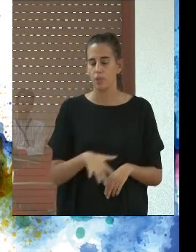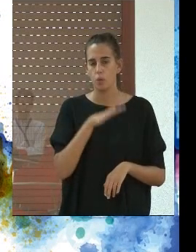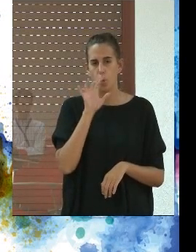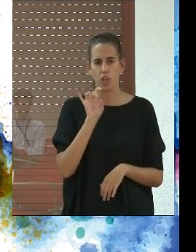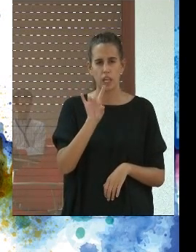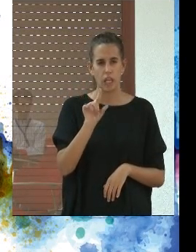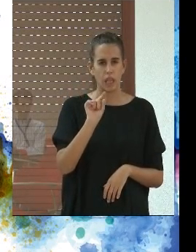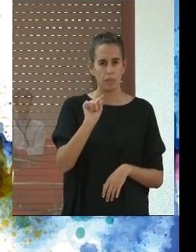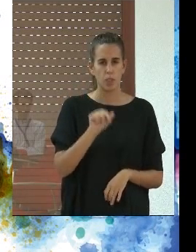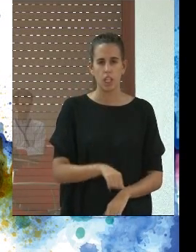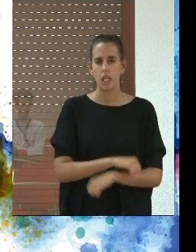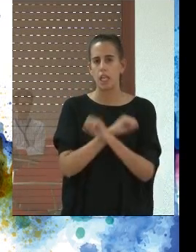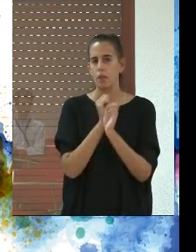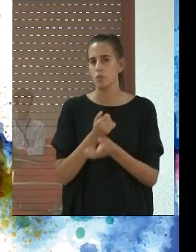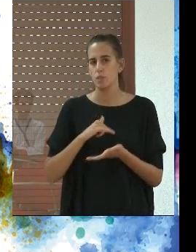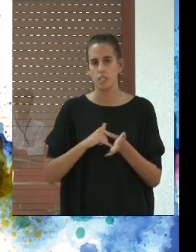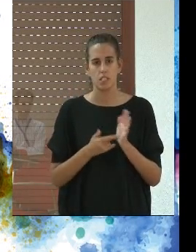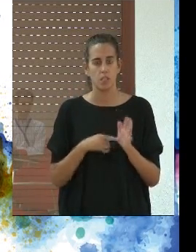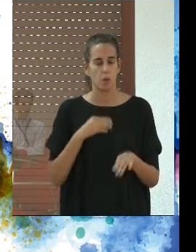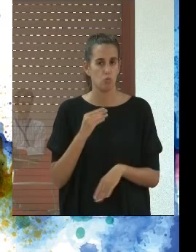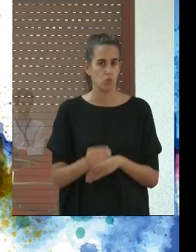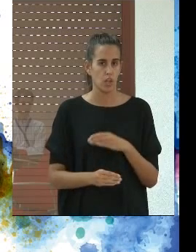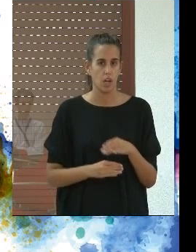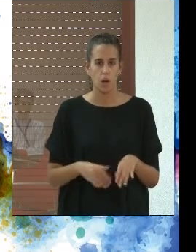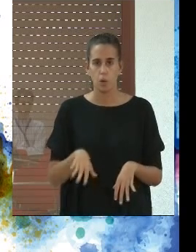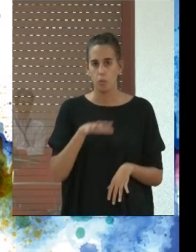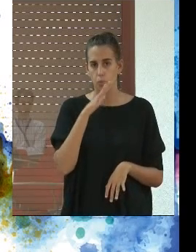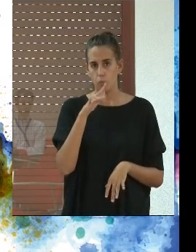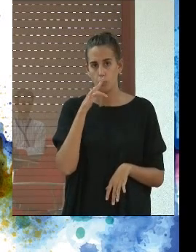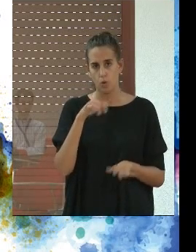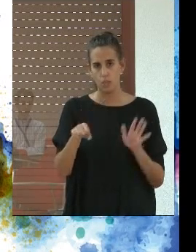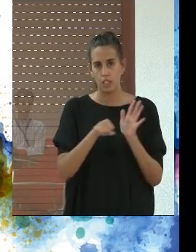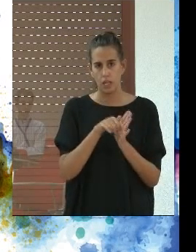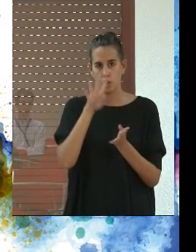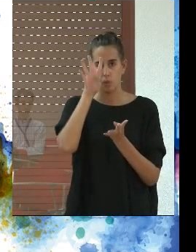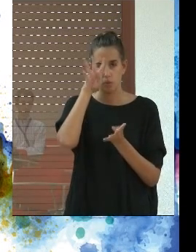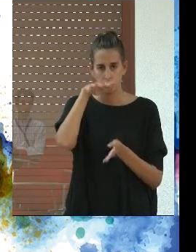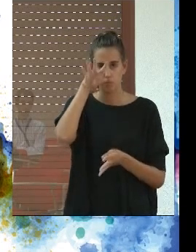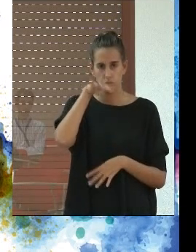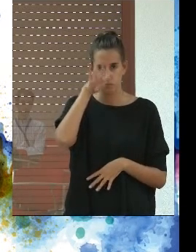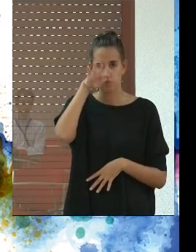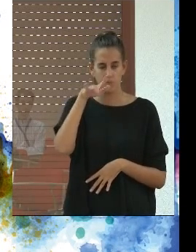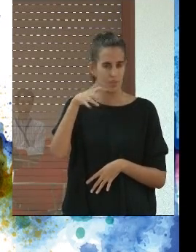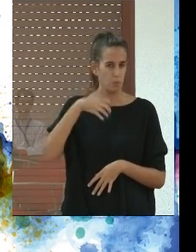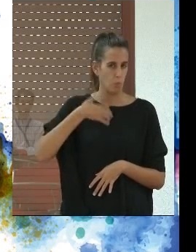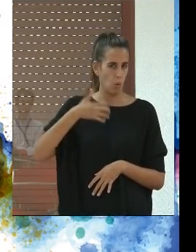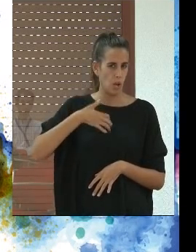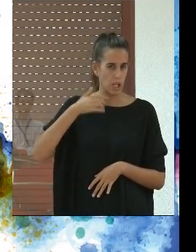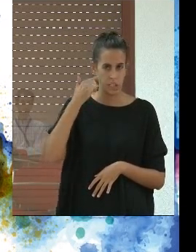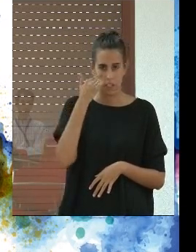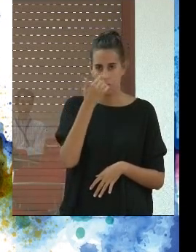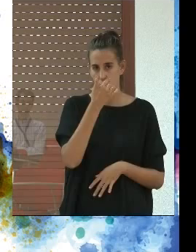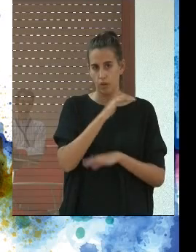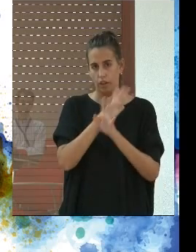não vai se perder. Agora é para contar com a guerra para a tua casa, Bahia. Já